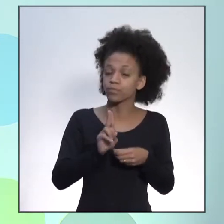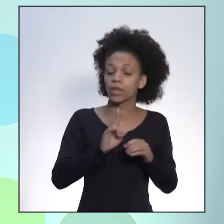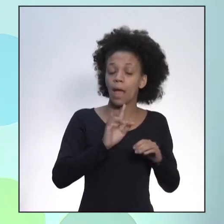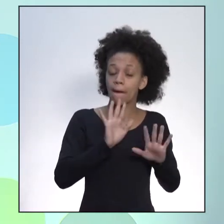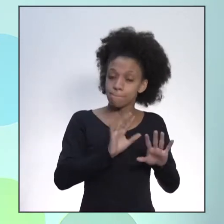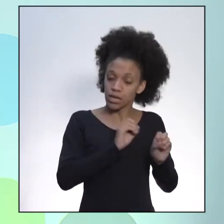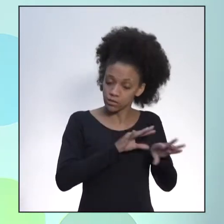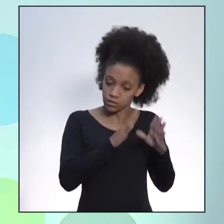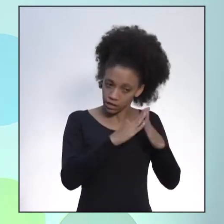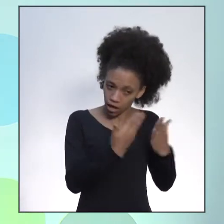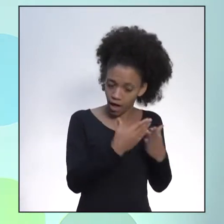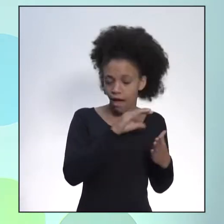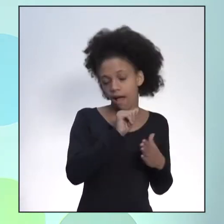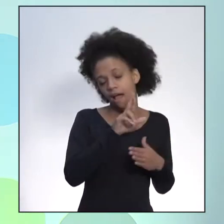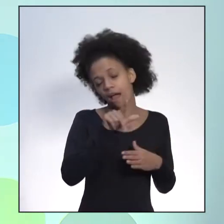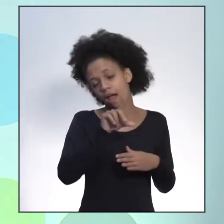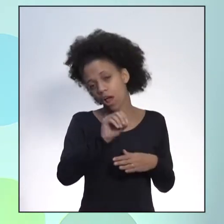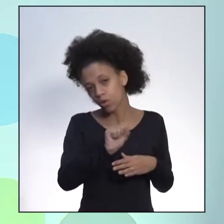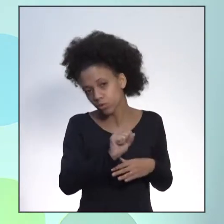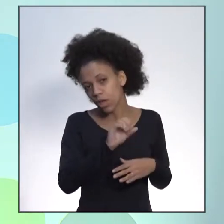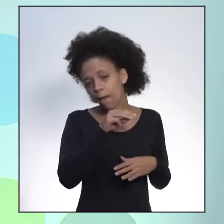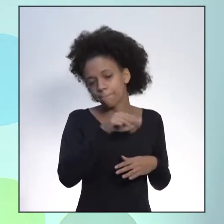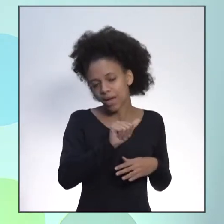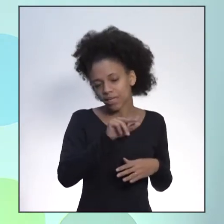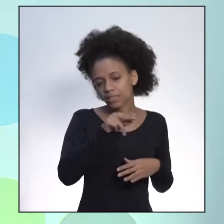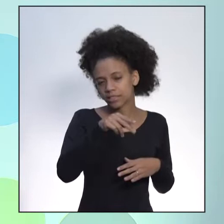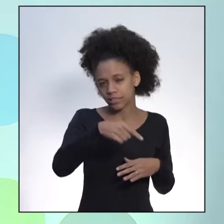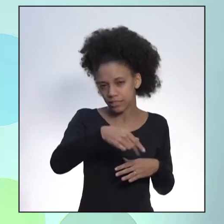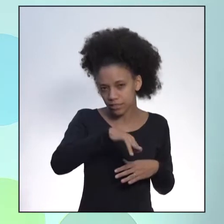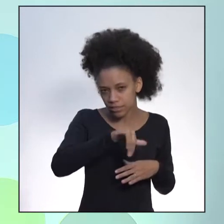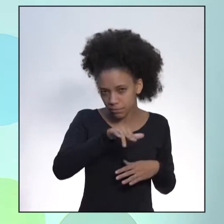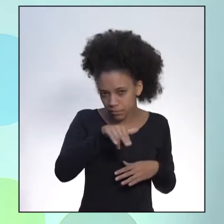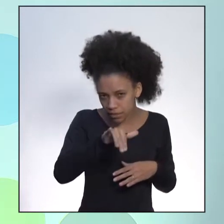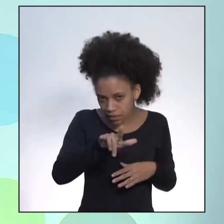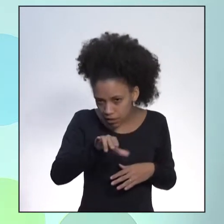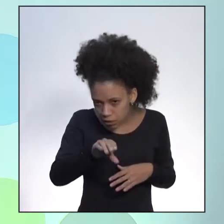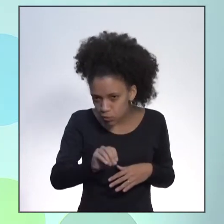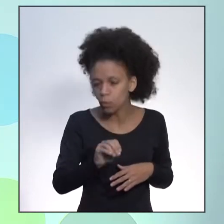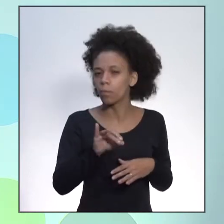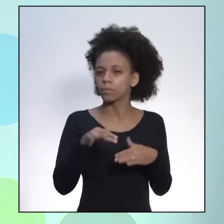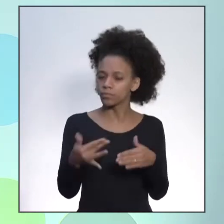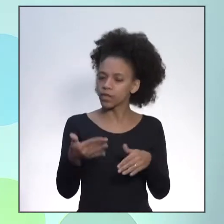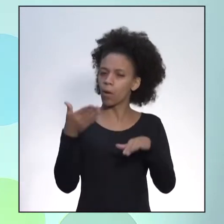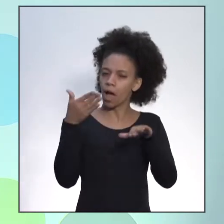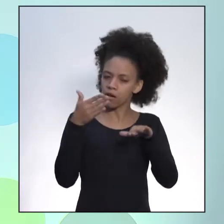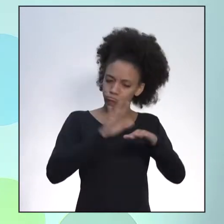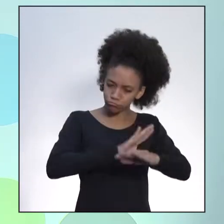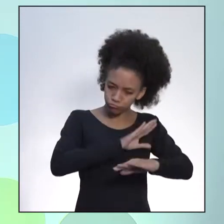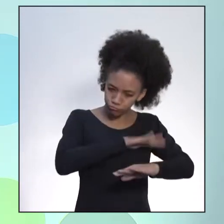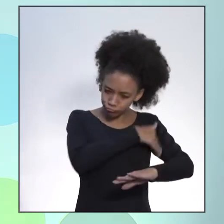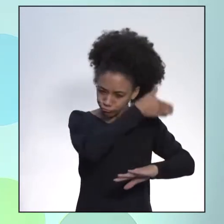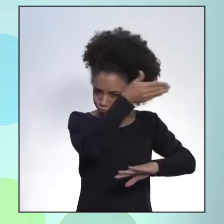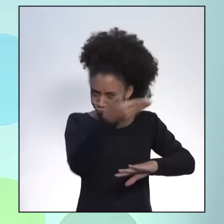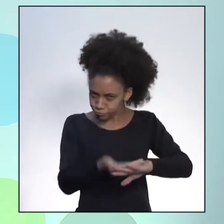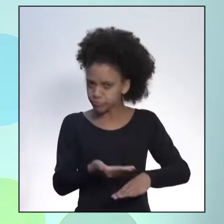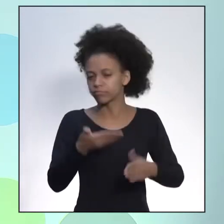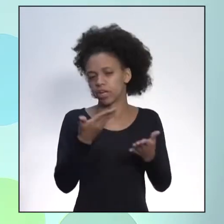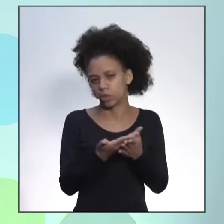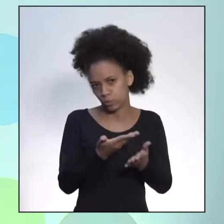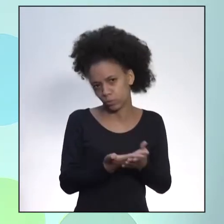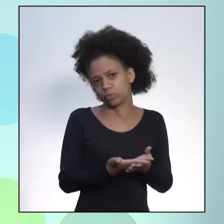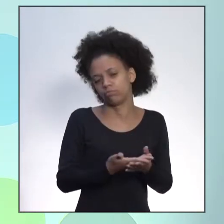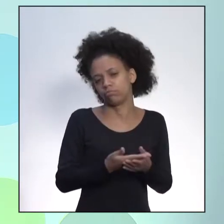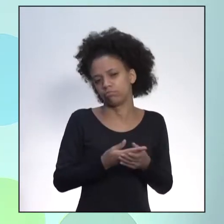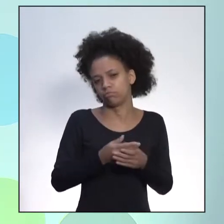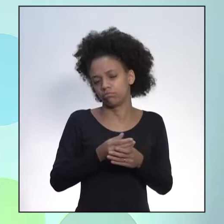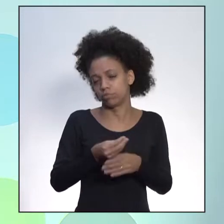Maximiliano, que é uma escola de ensino integral, né? A escola de ensino integral tem como pilar o projeto de vida do